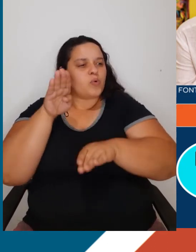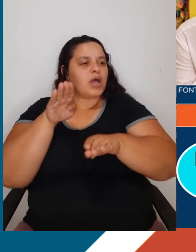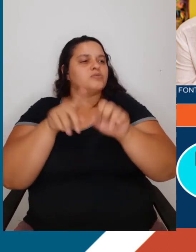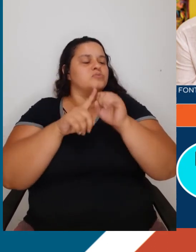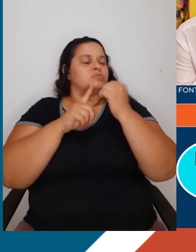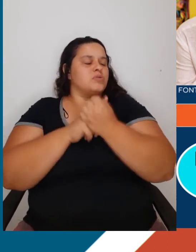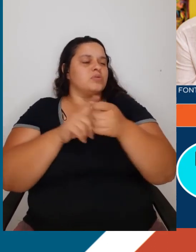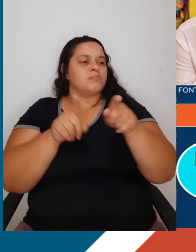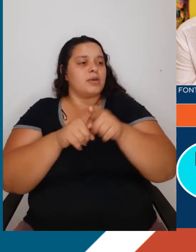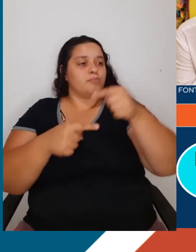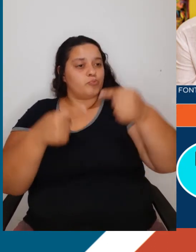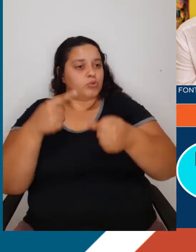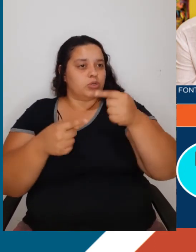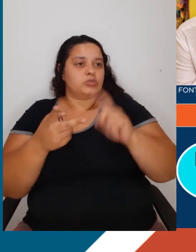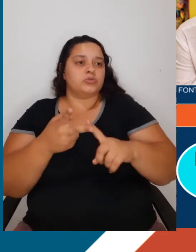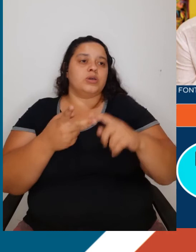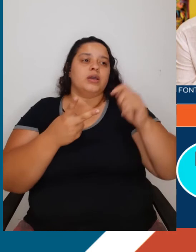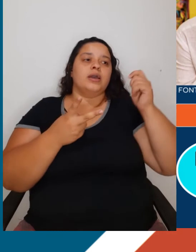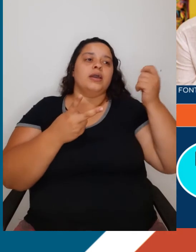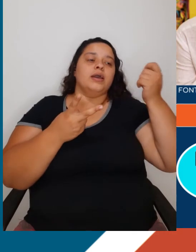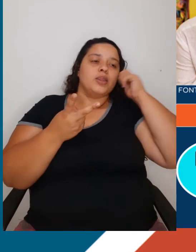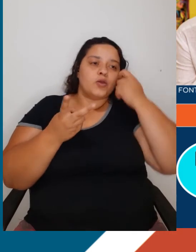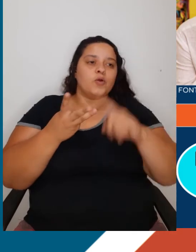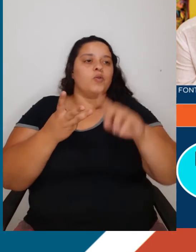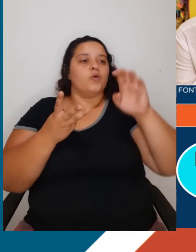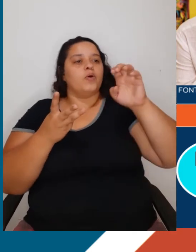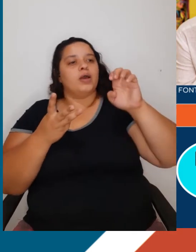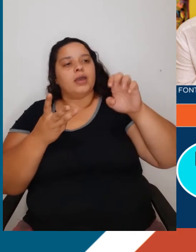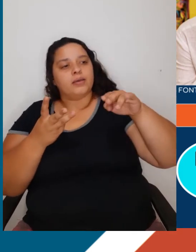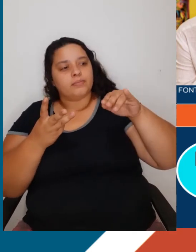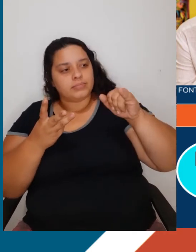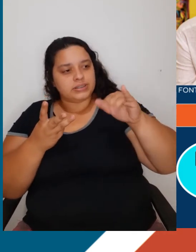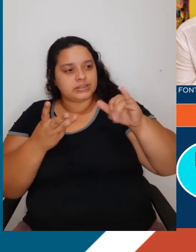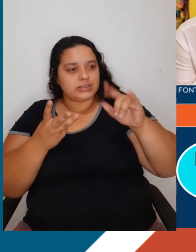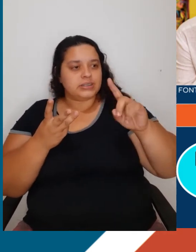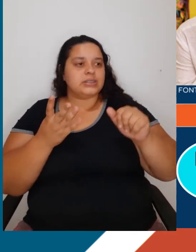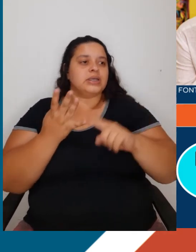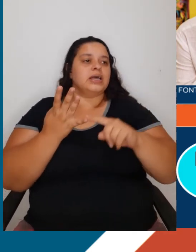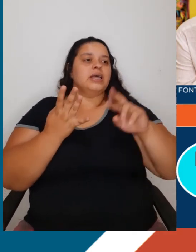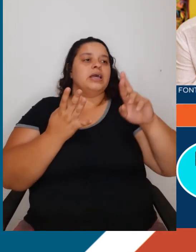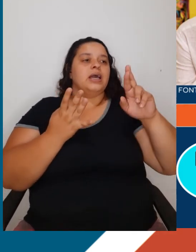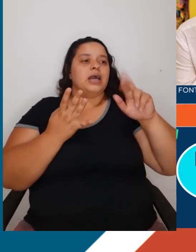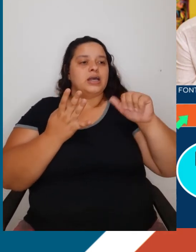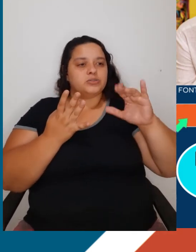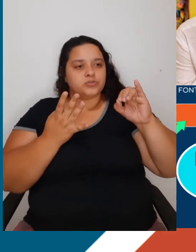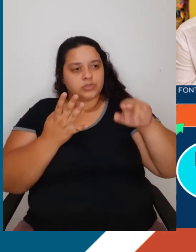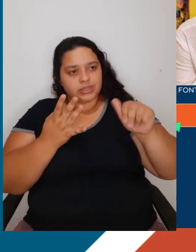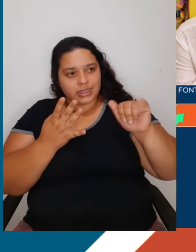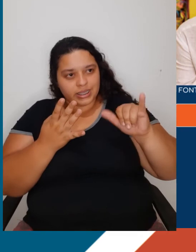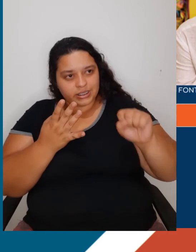de destaque são Criolo, MV Bill, Sabotage, Baco Exu do Blues, Negrali, Preta Rara e